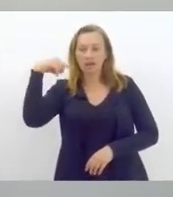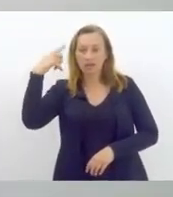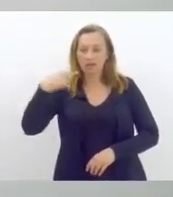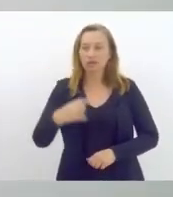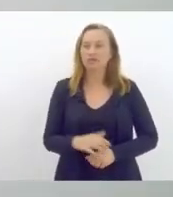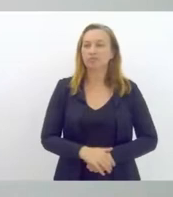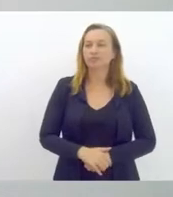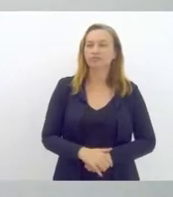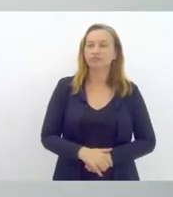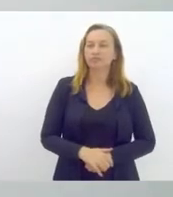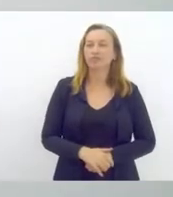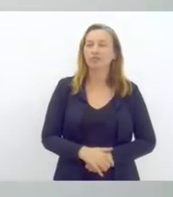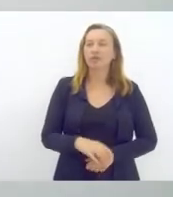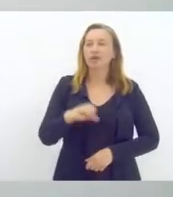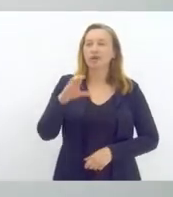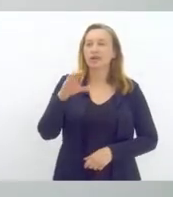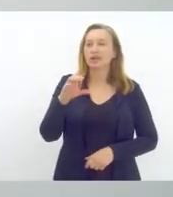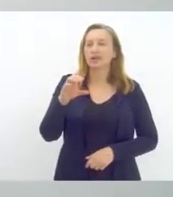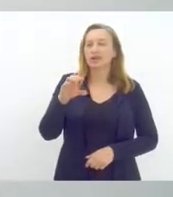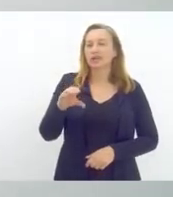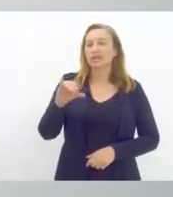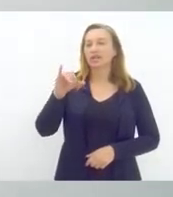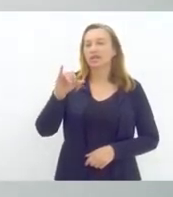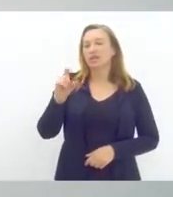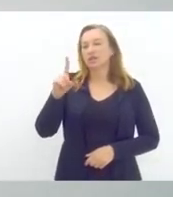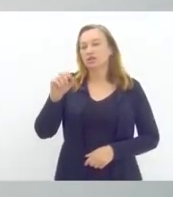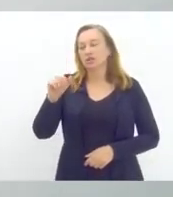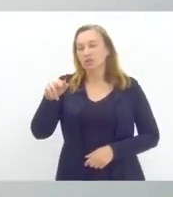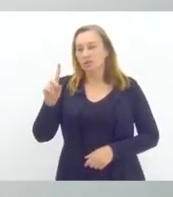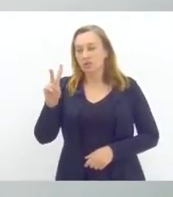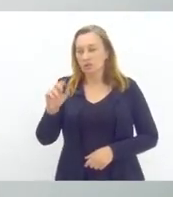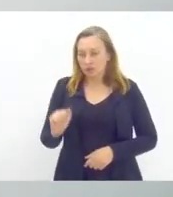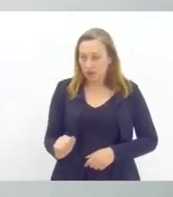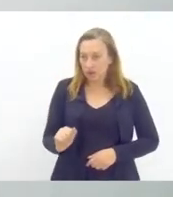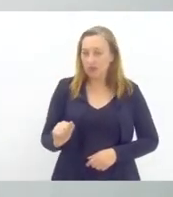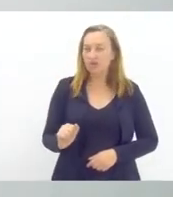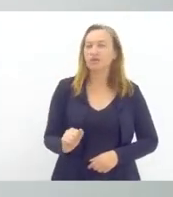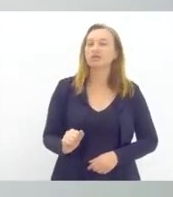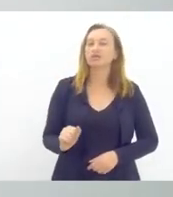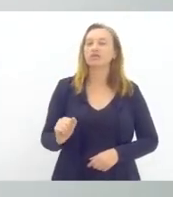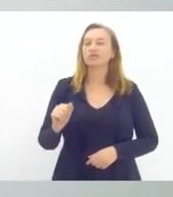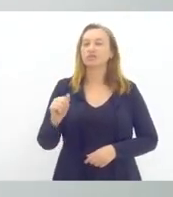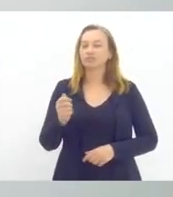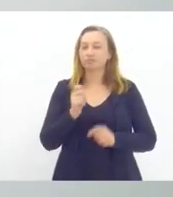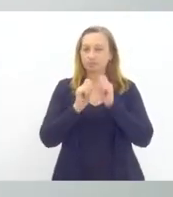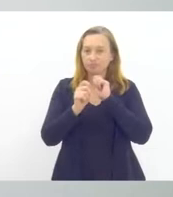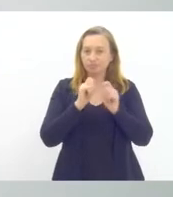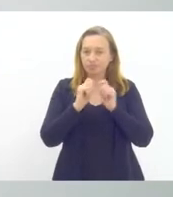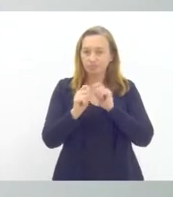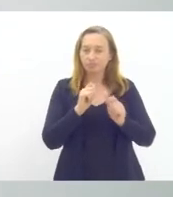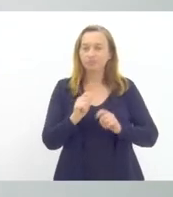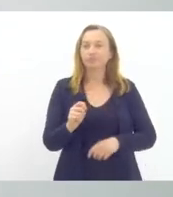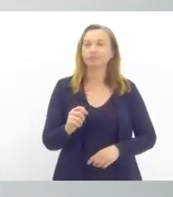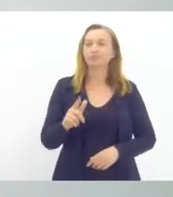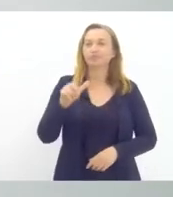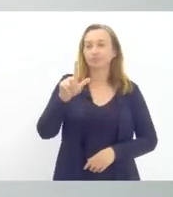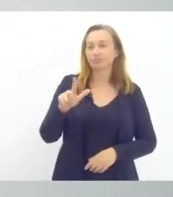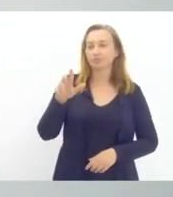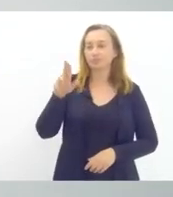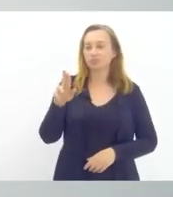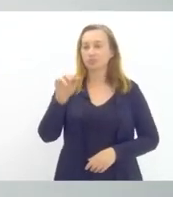senhora Silvia Pereira jornalista do monitor Mercantil senhor Luiz